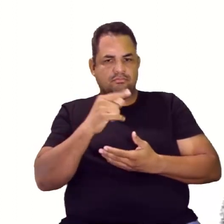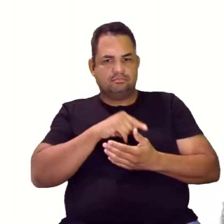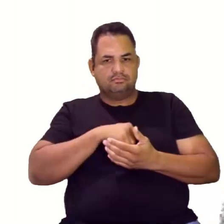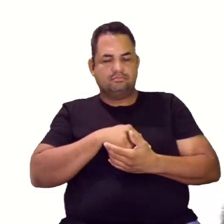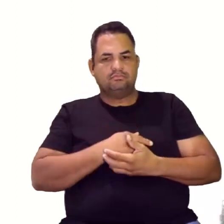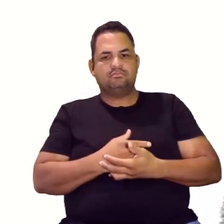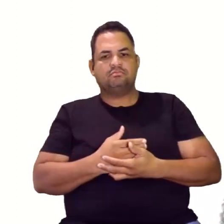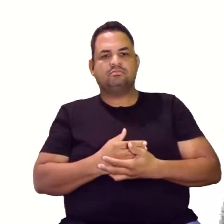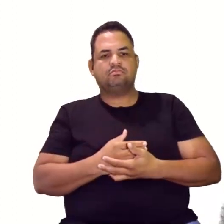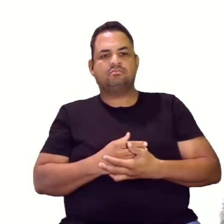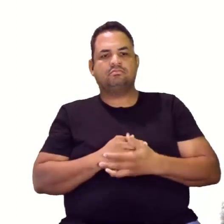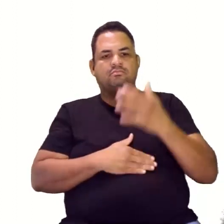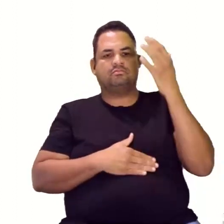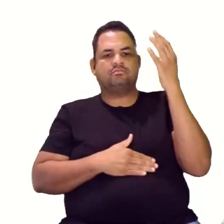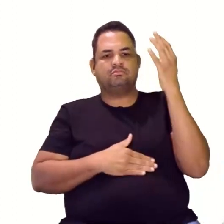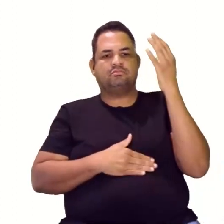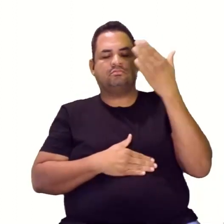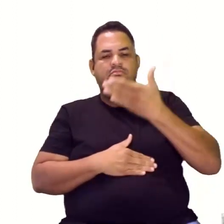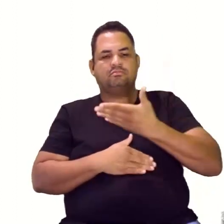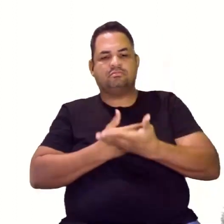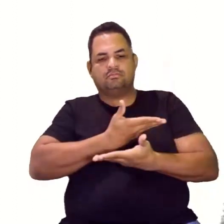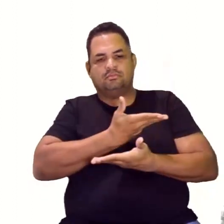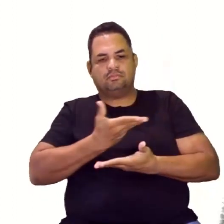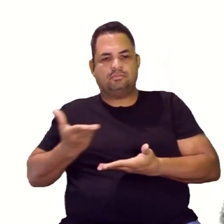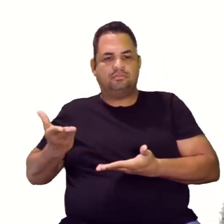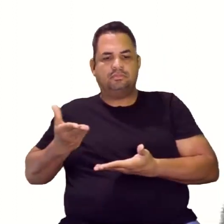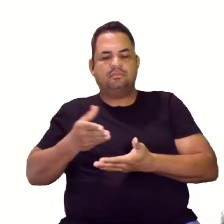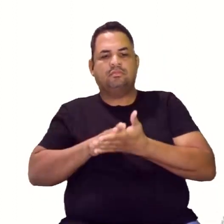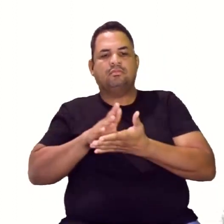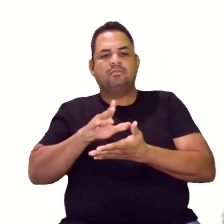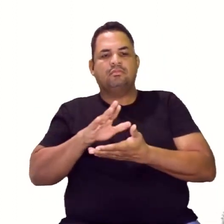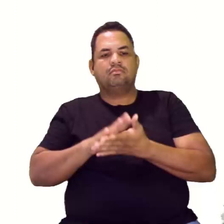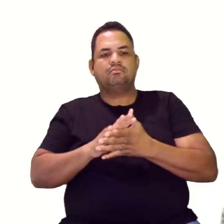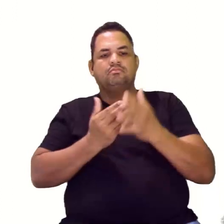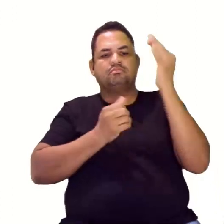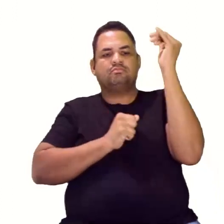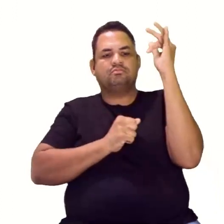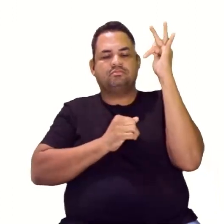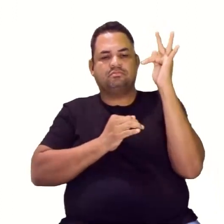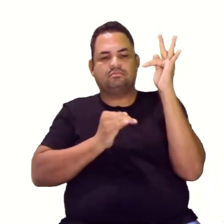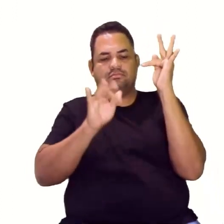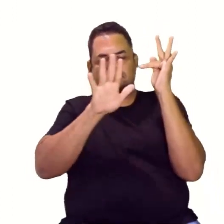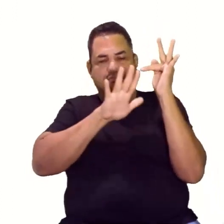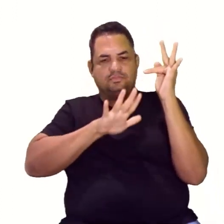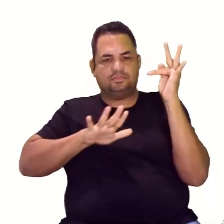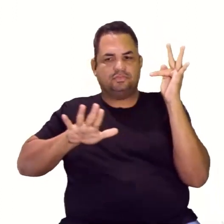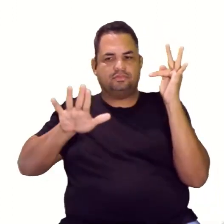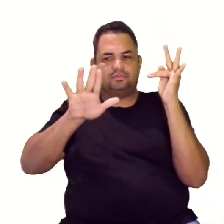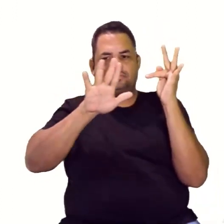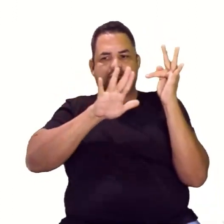gráfico deitado, é igualzinho o gráfico da função